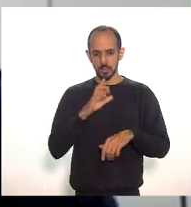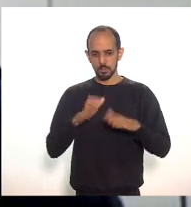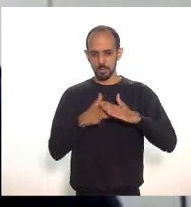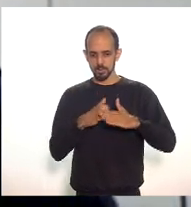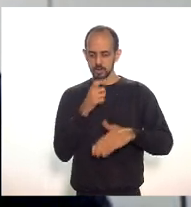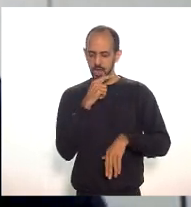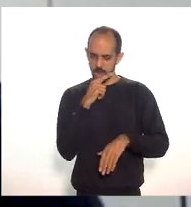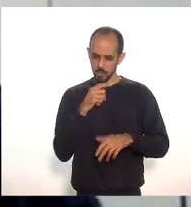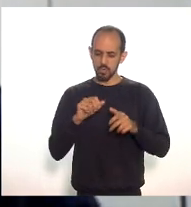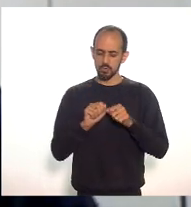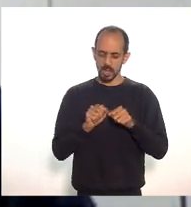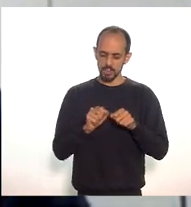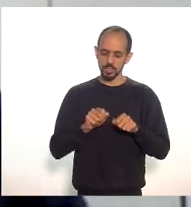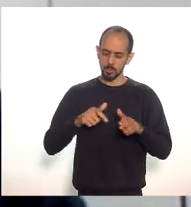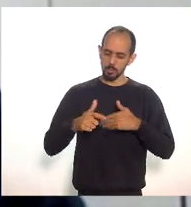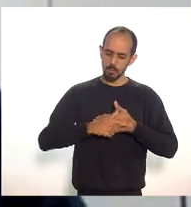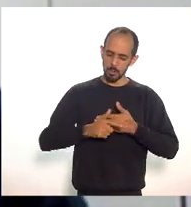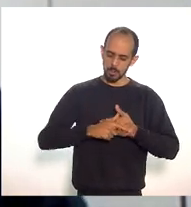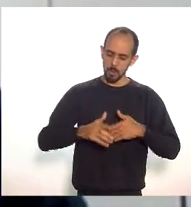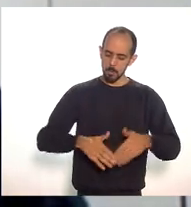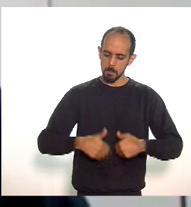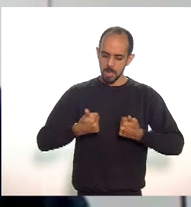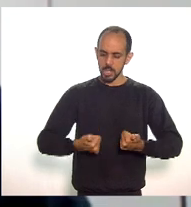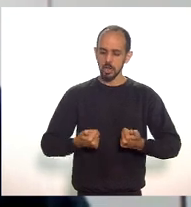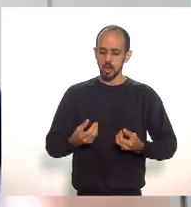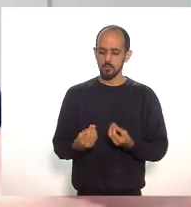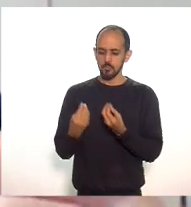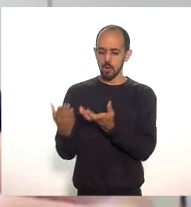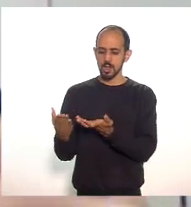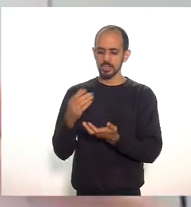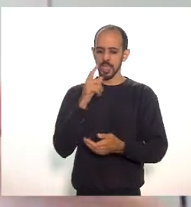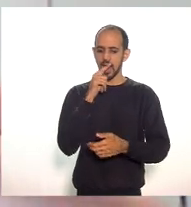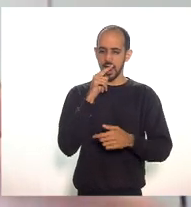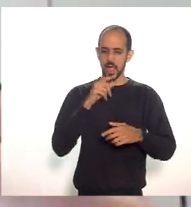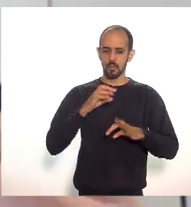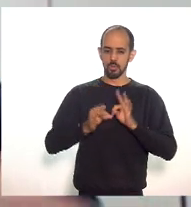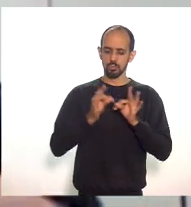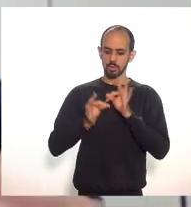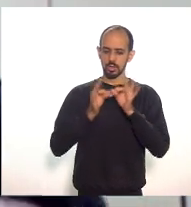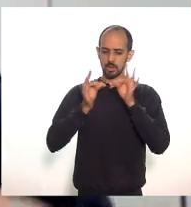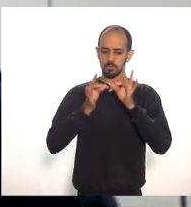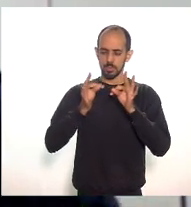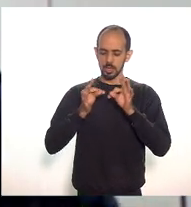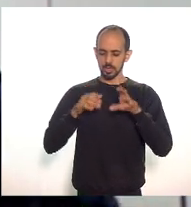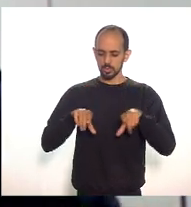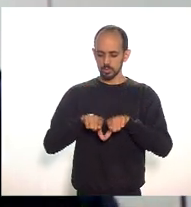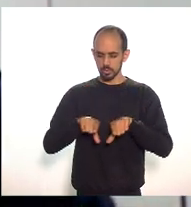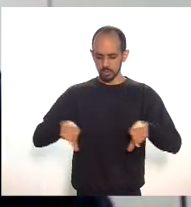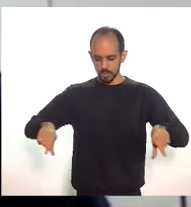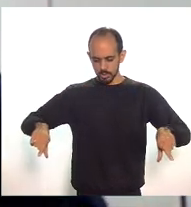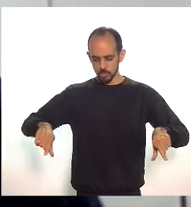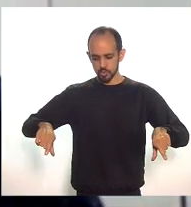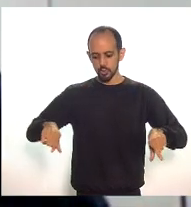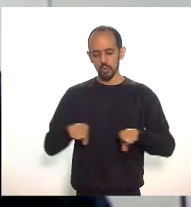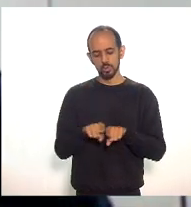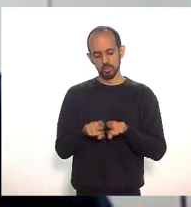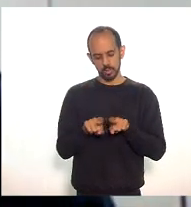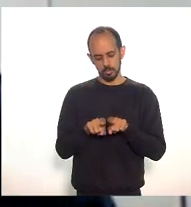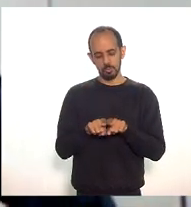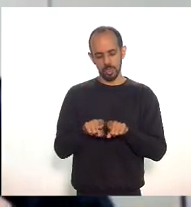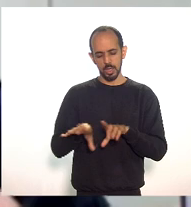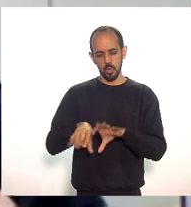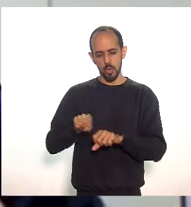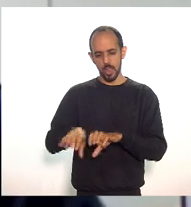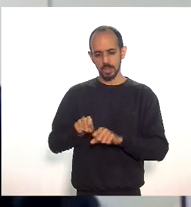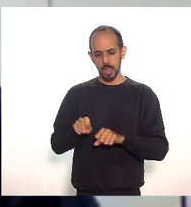de fornecer água tratada e contribui com a coleta de esgoto nos diferentes municípios do Estado do Rio de